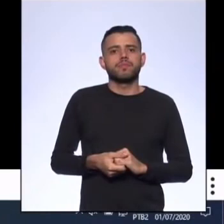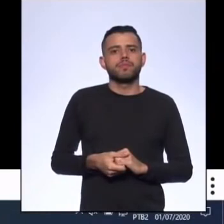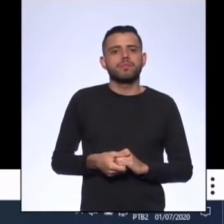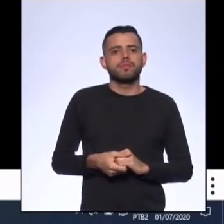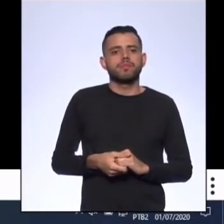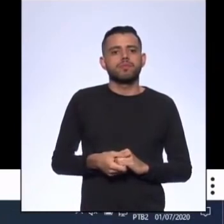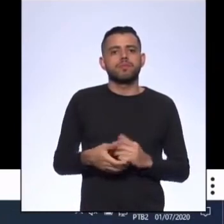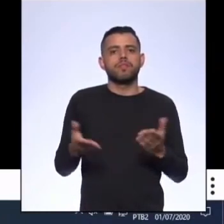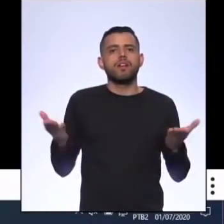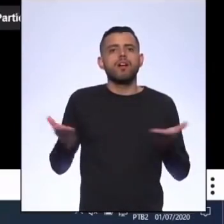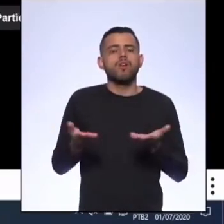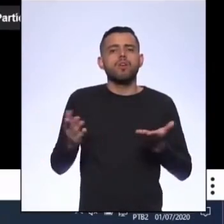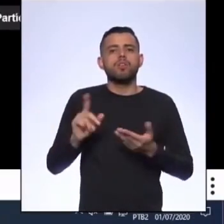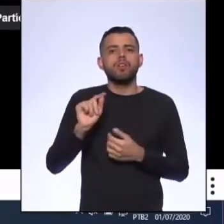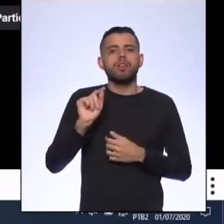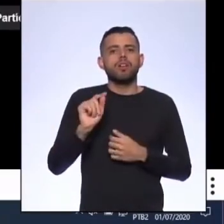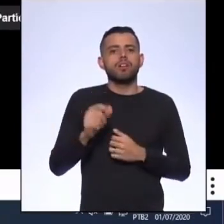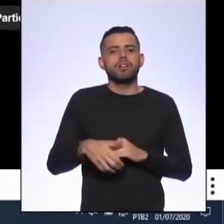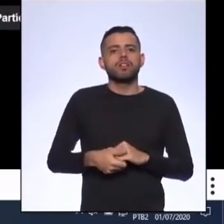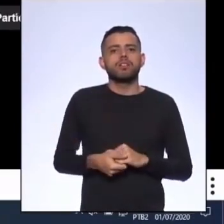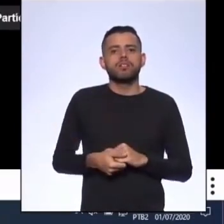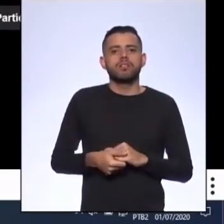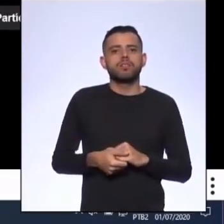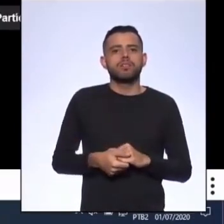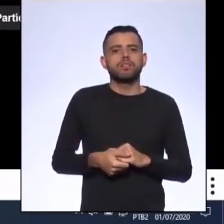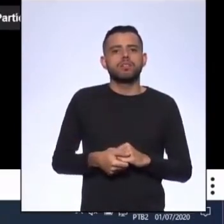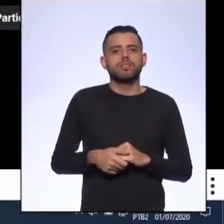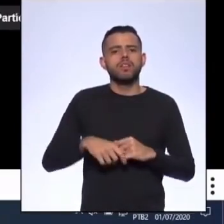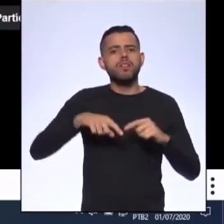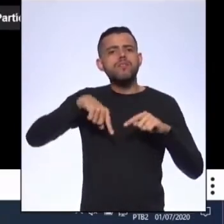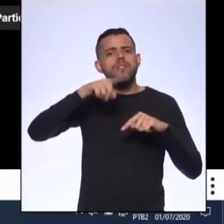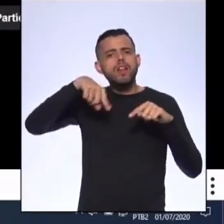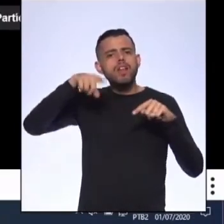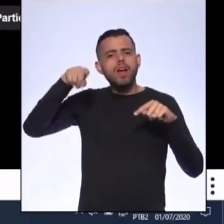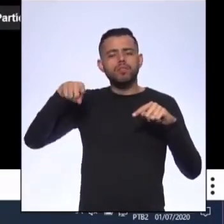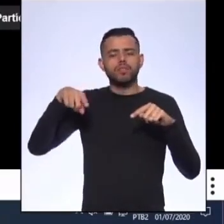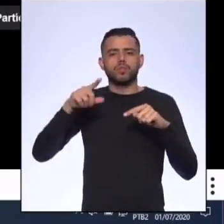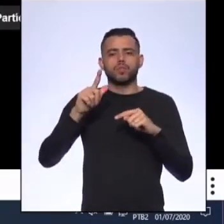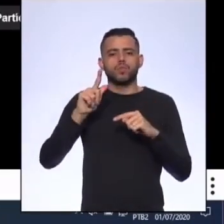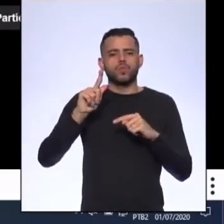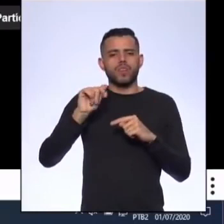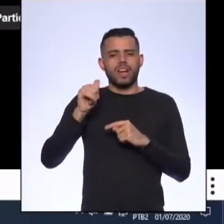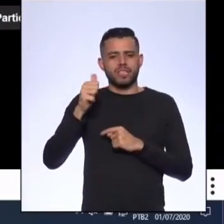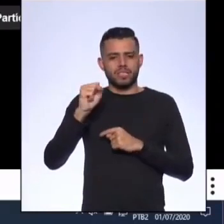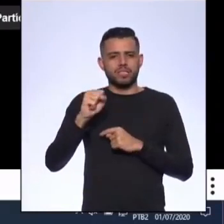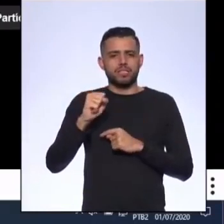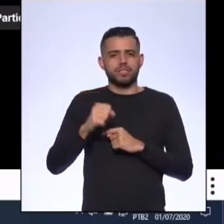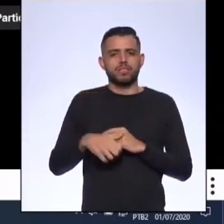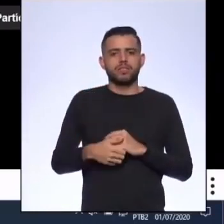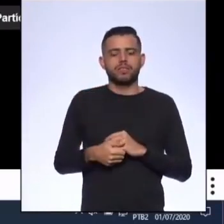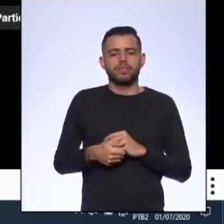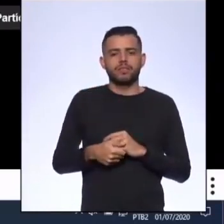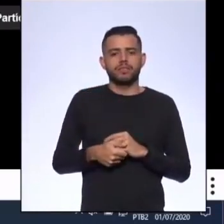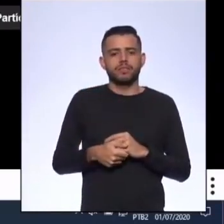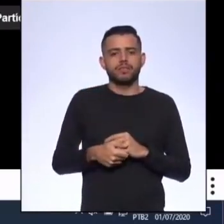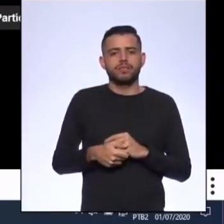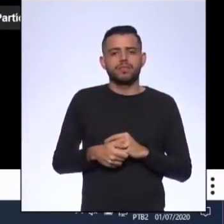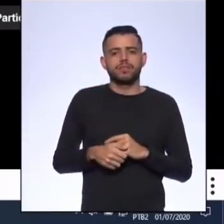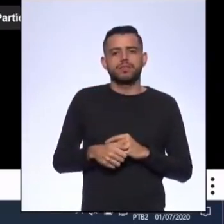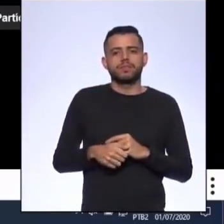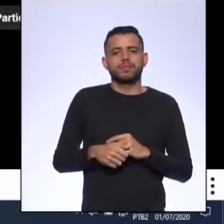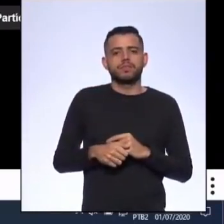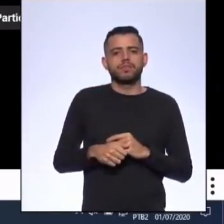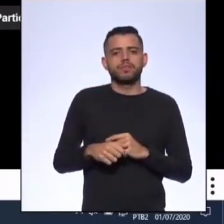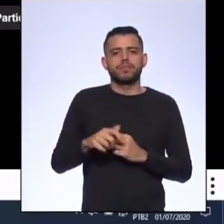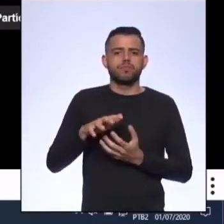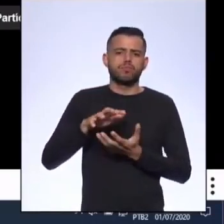para a parte que é as variáveis de estado do gás, né? Se você olhar aqui, pessoal, ó, você tem lá, ó, volume, eu posso